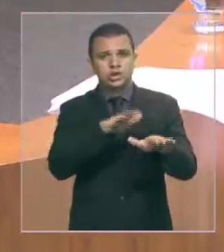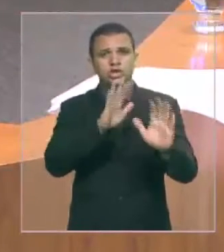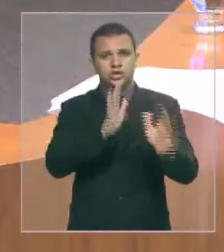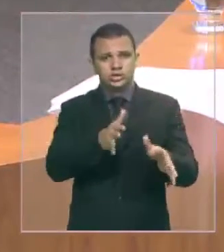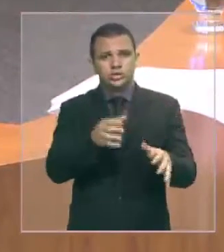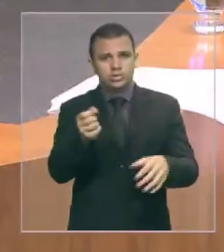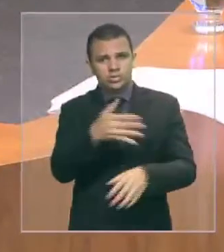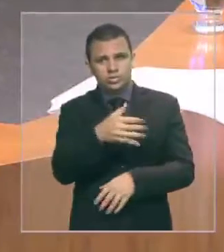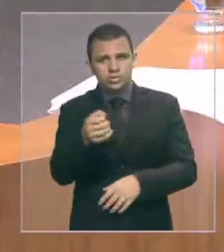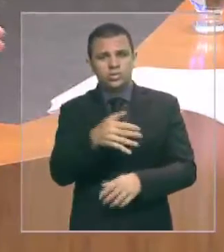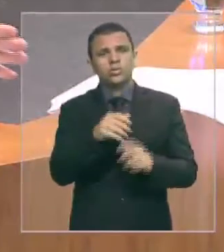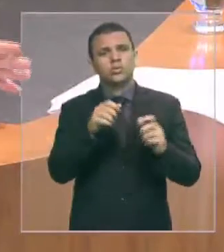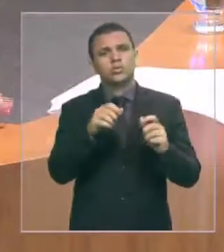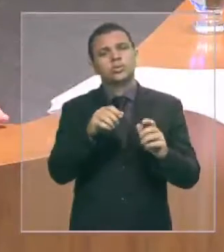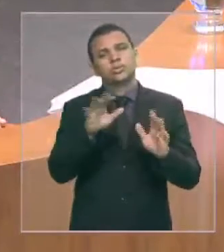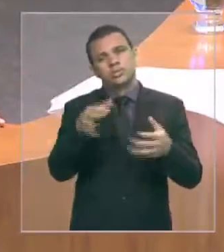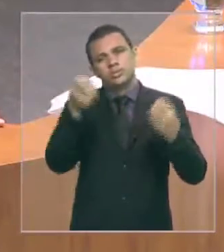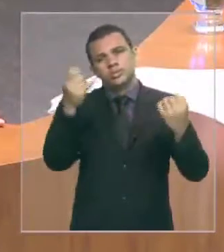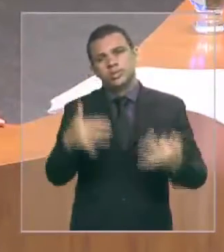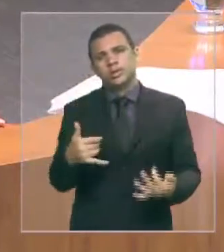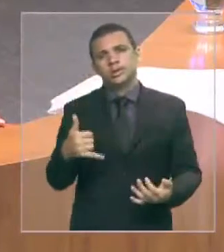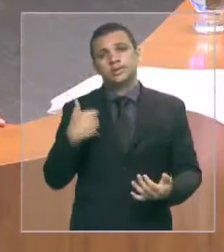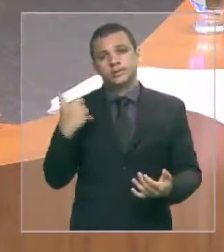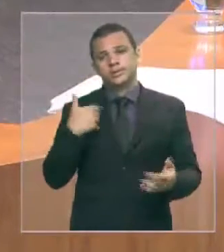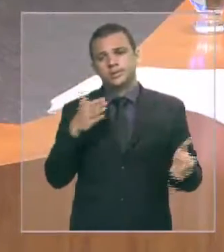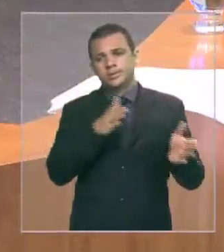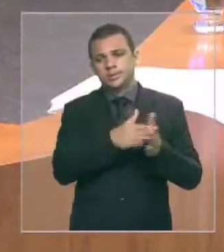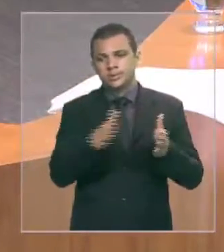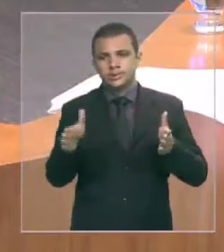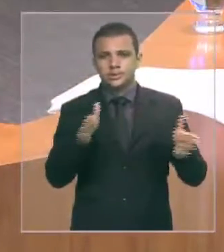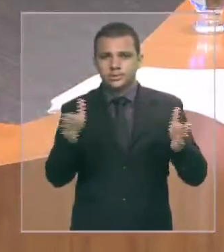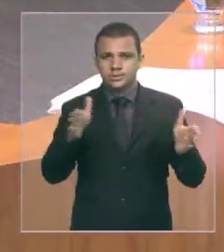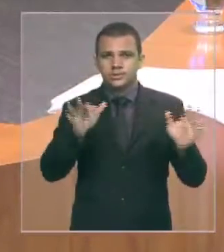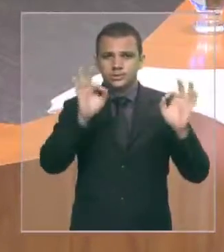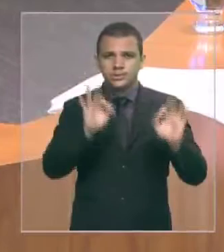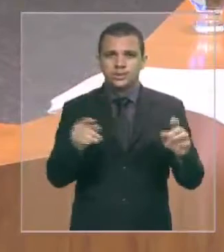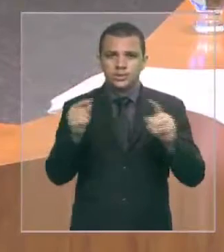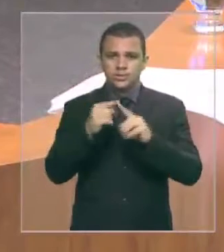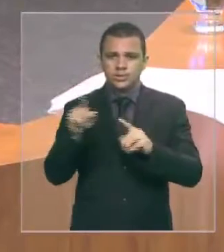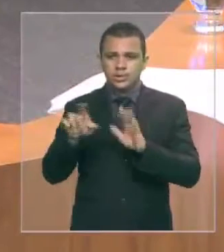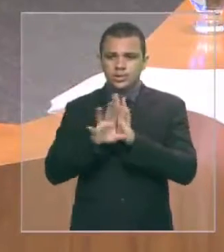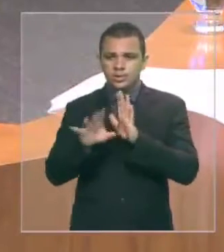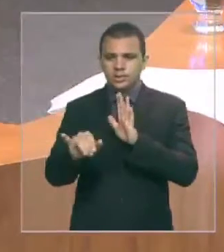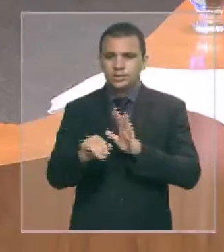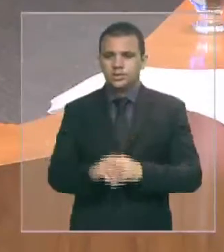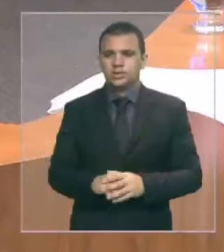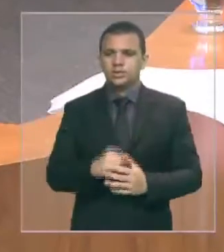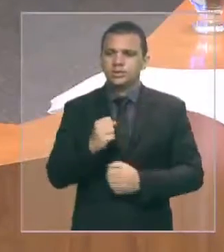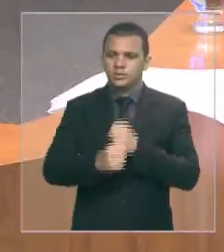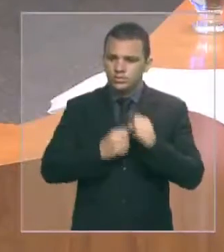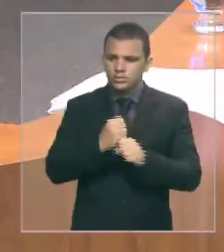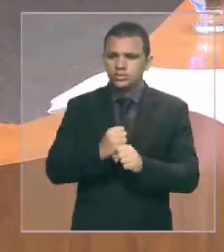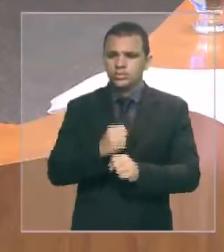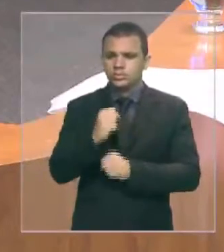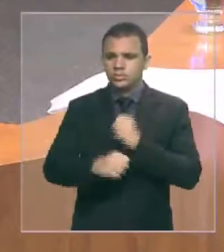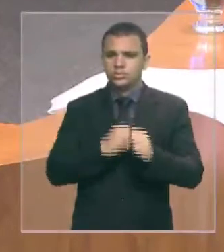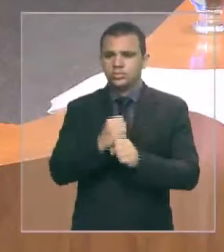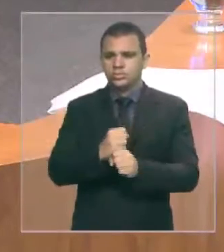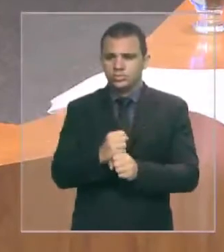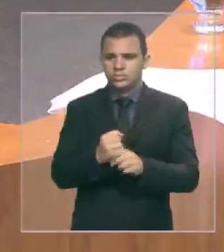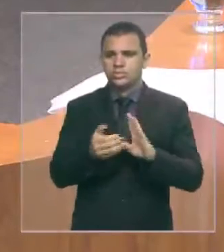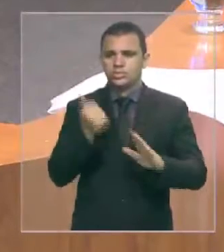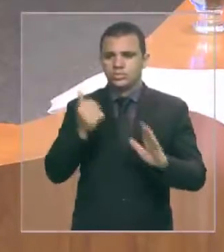refiro dentro da idade exigida no edital. Esses ônibus serão retirados anualmente